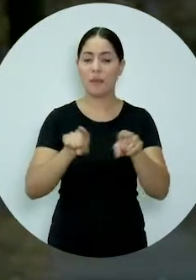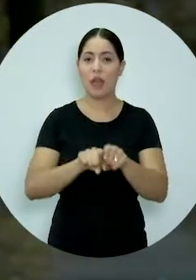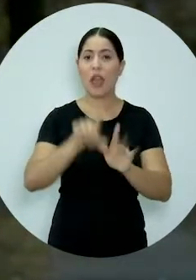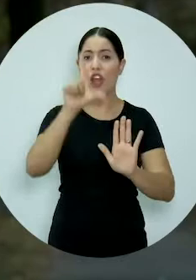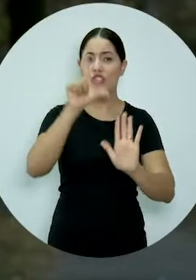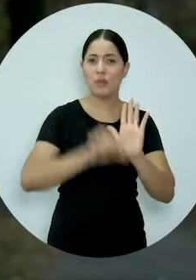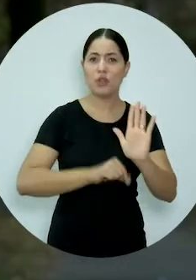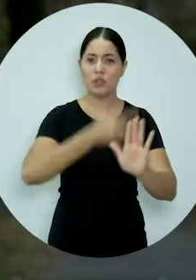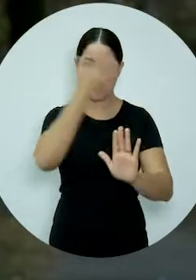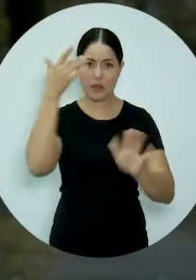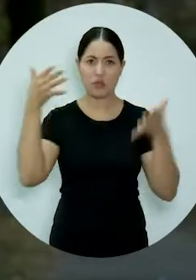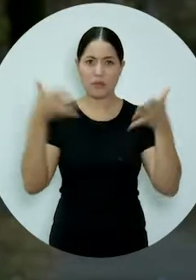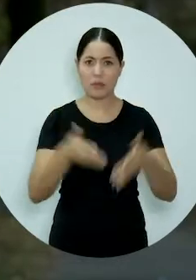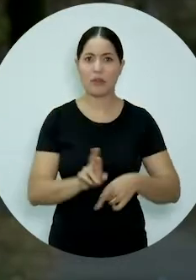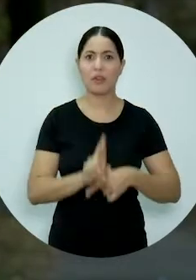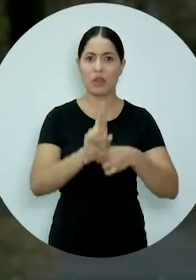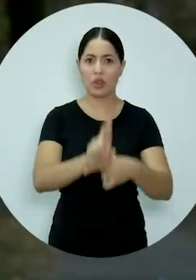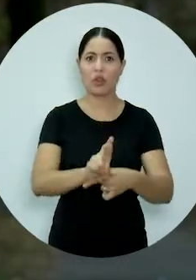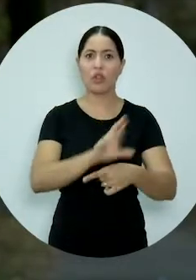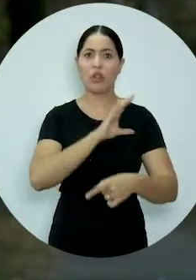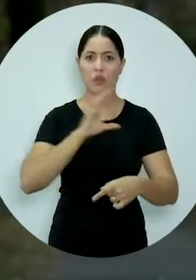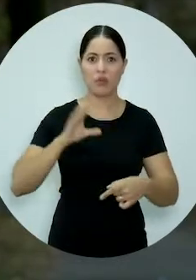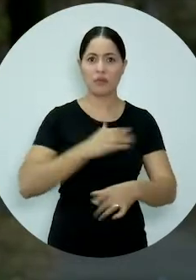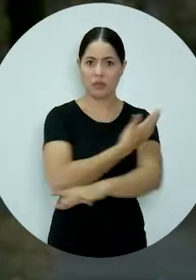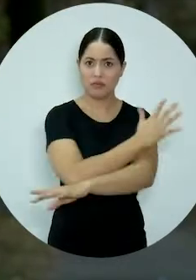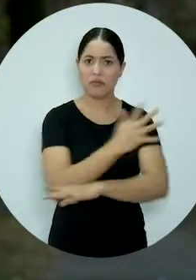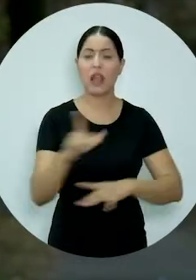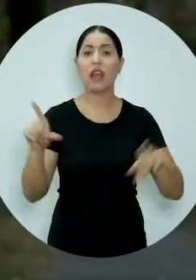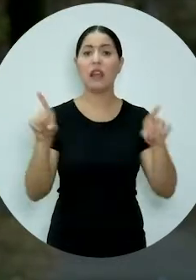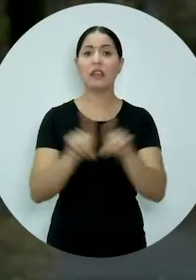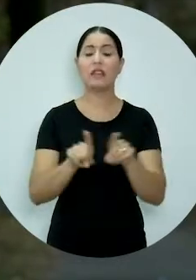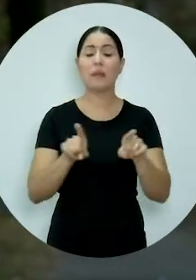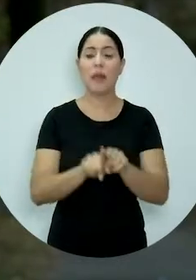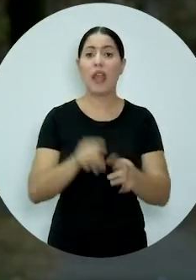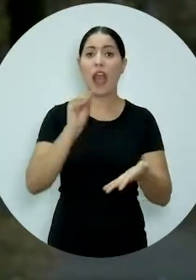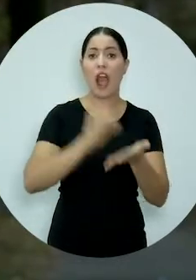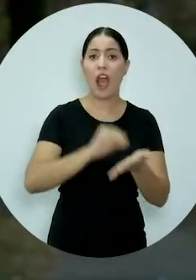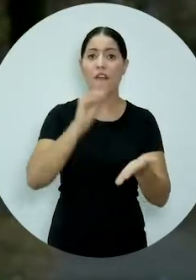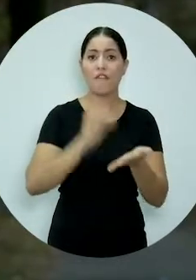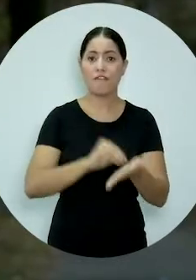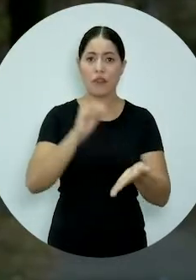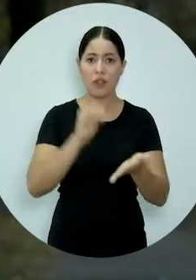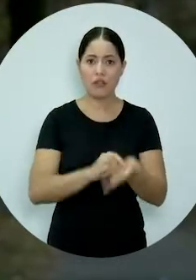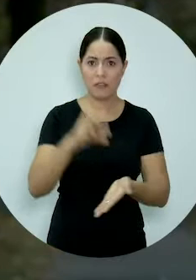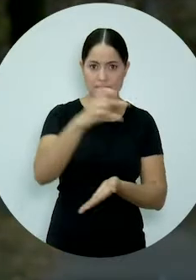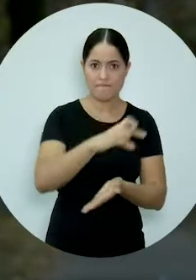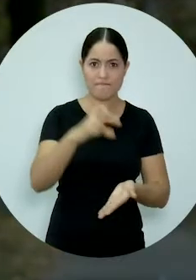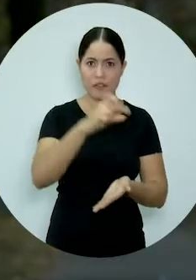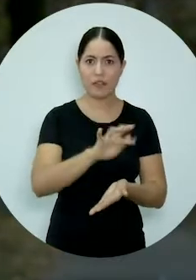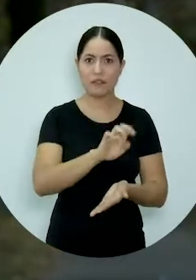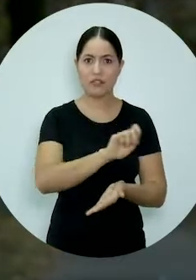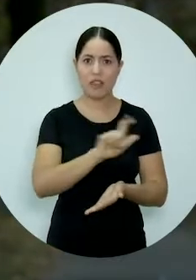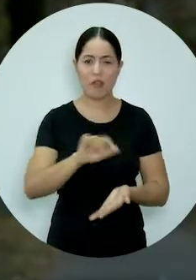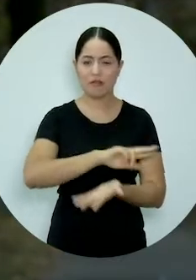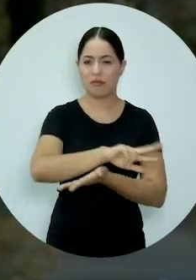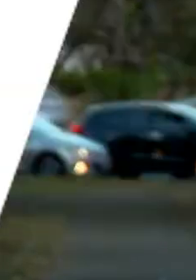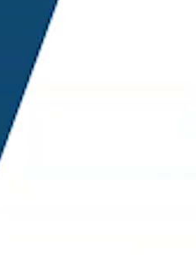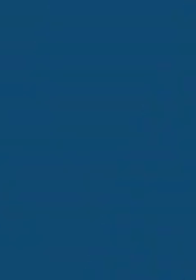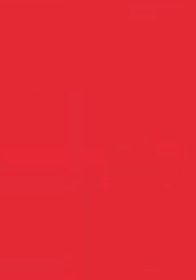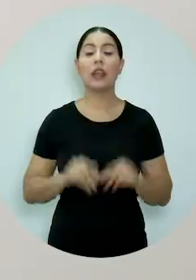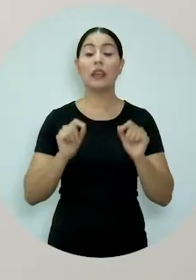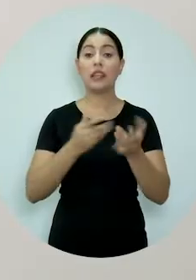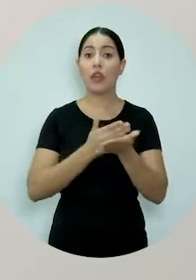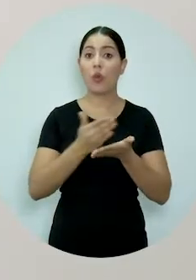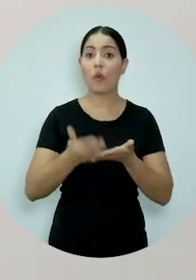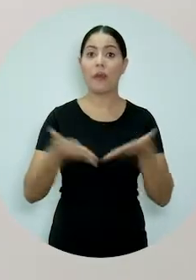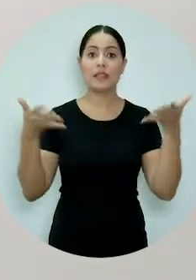do Conselho Nacional do Meio Ambiente, a diminuição das ações de fiscalização ambiental, entre outras.